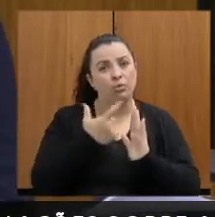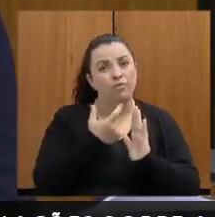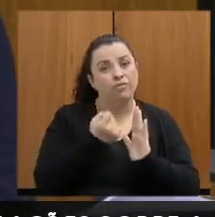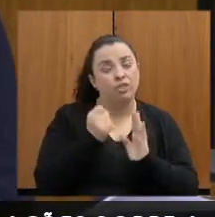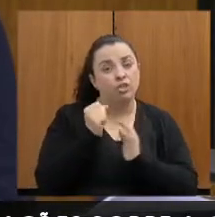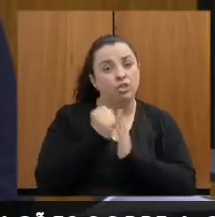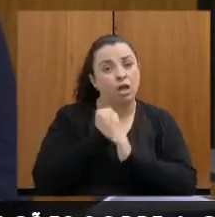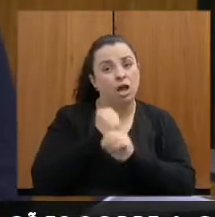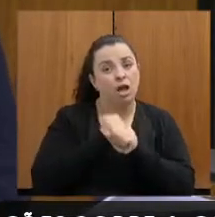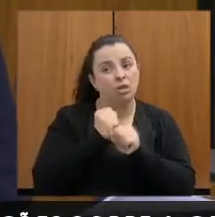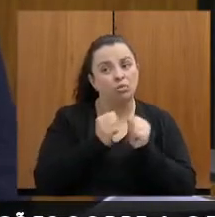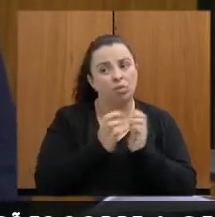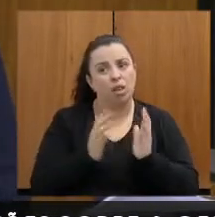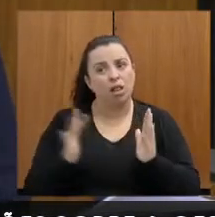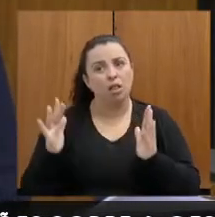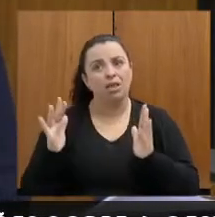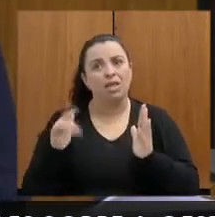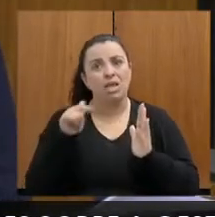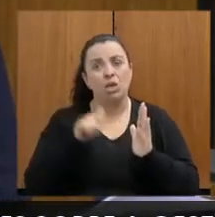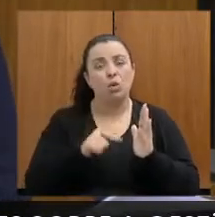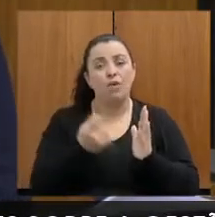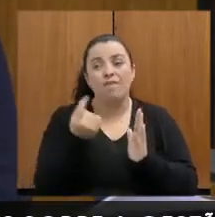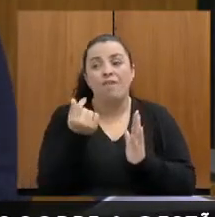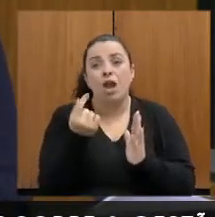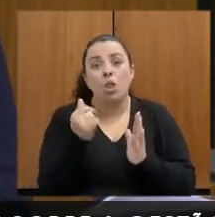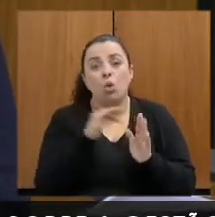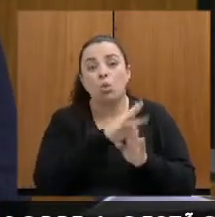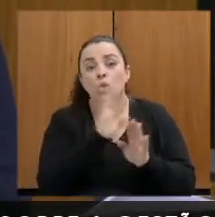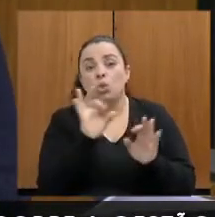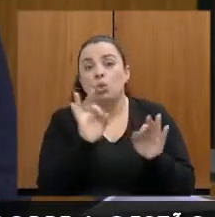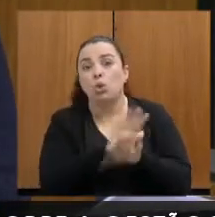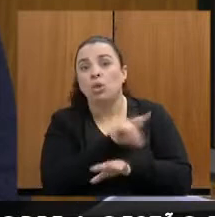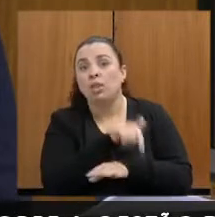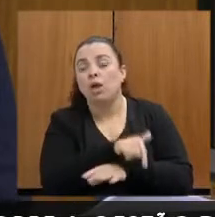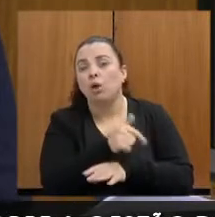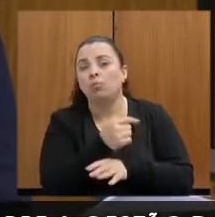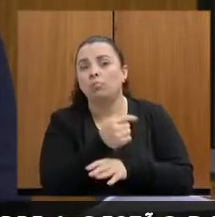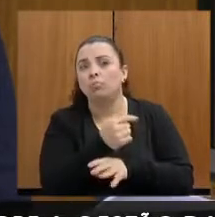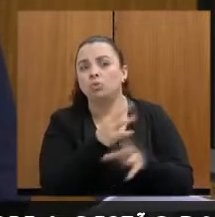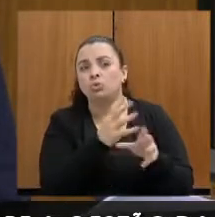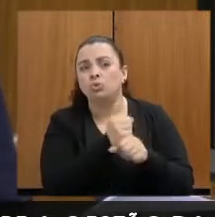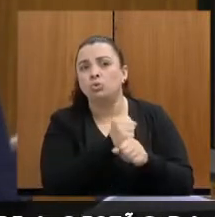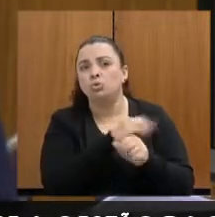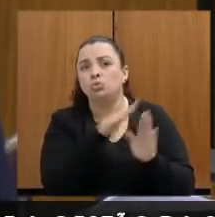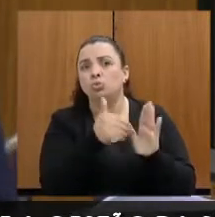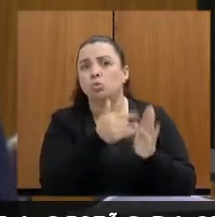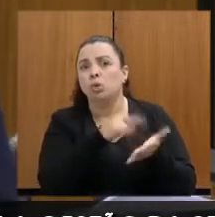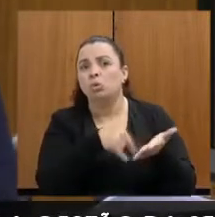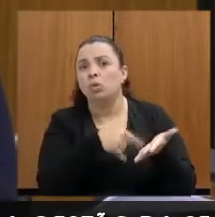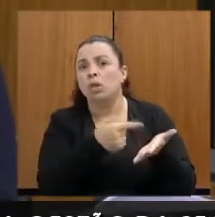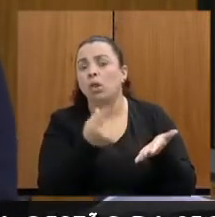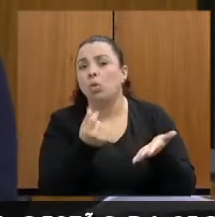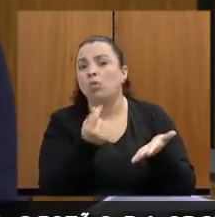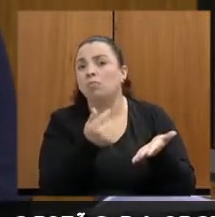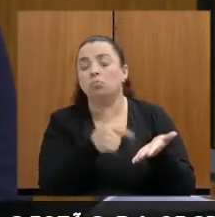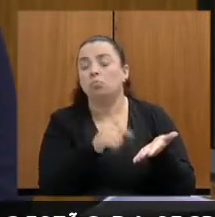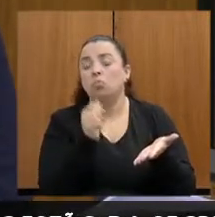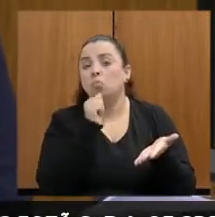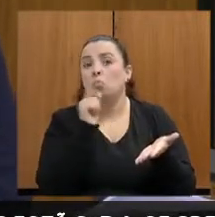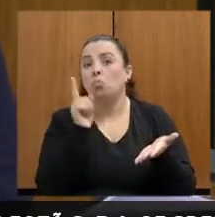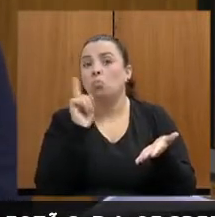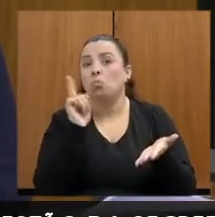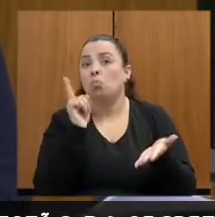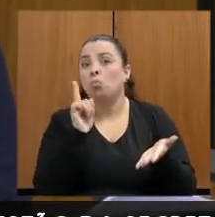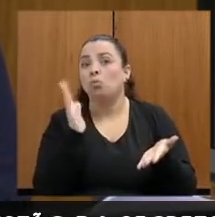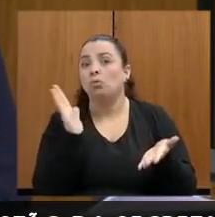clareia seu do valor total do contrato porque a hipóteses de poderão ser acrescentadas novas despesas não